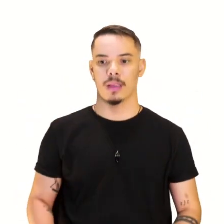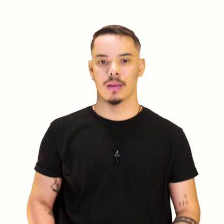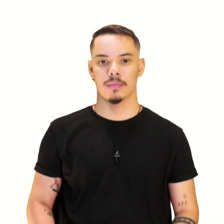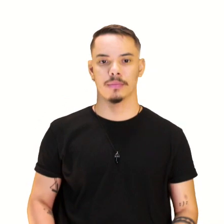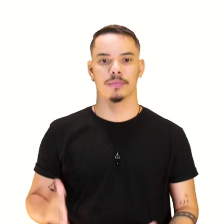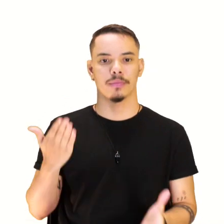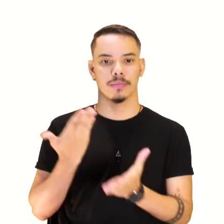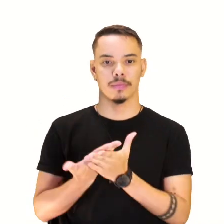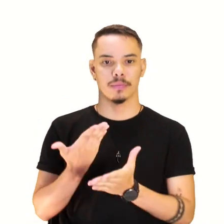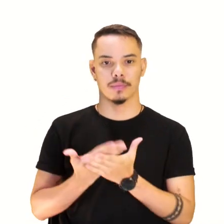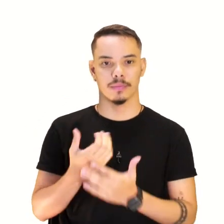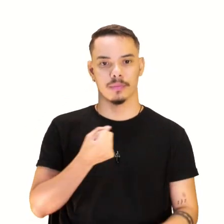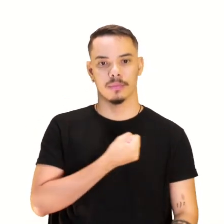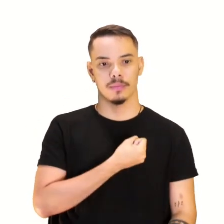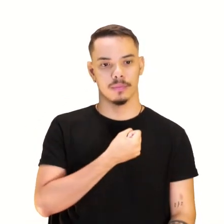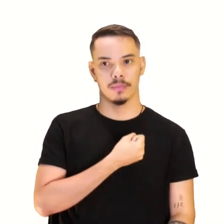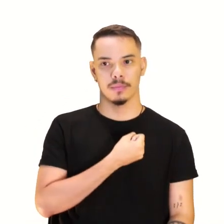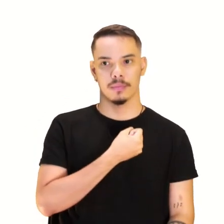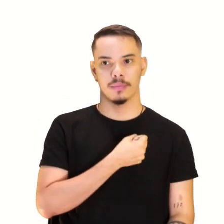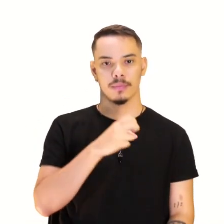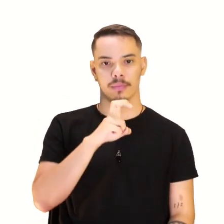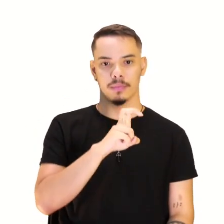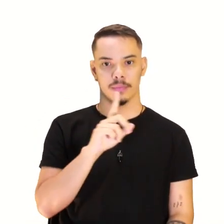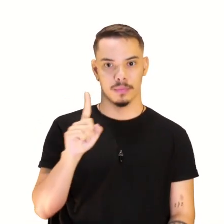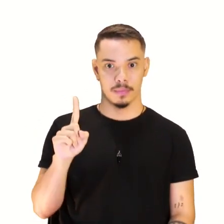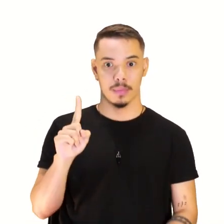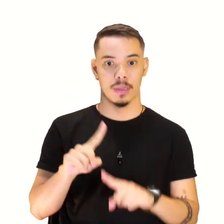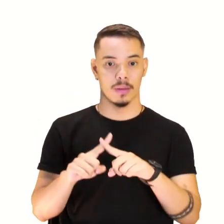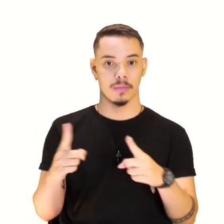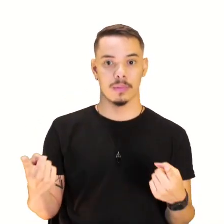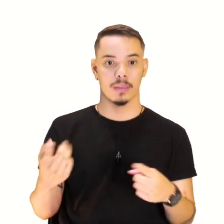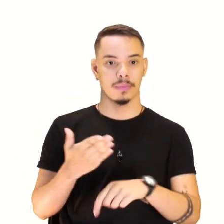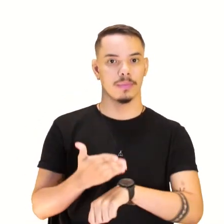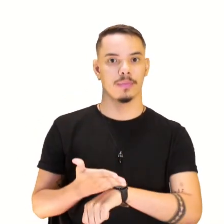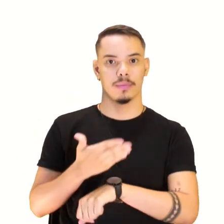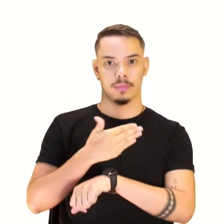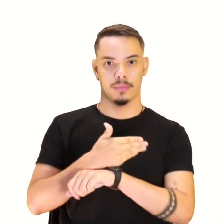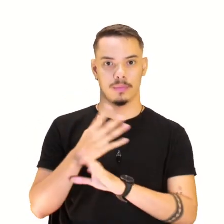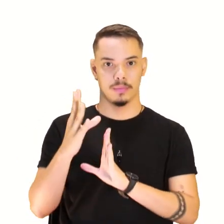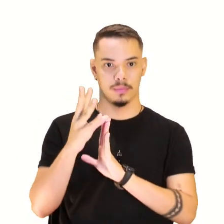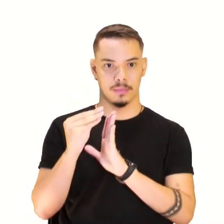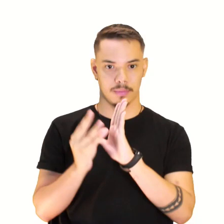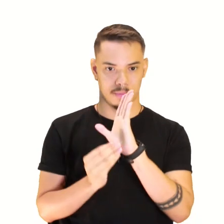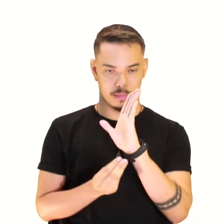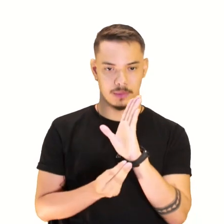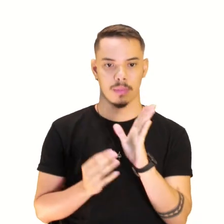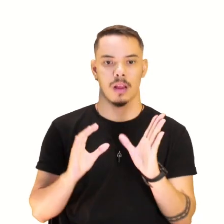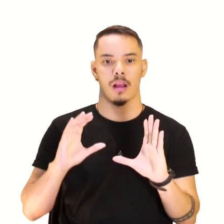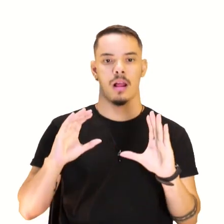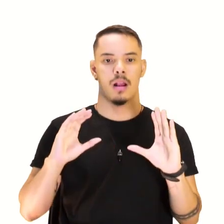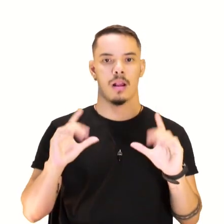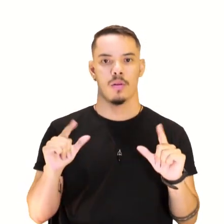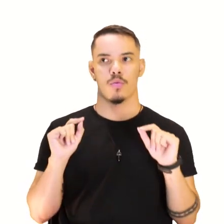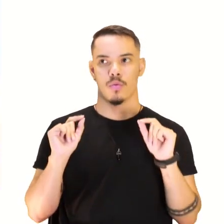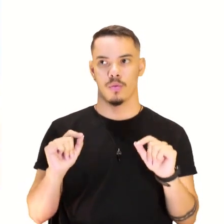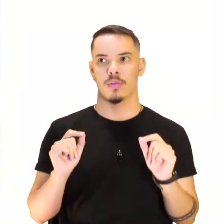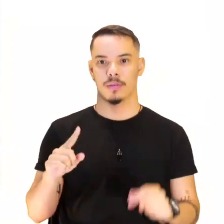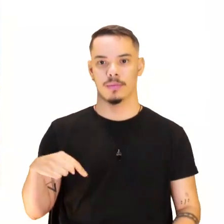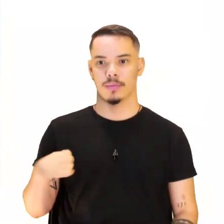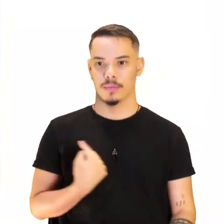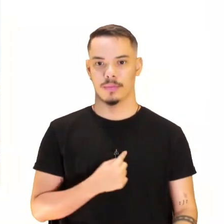aula 51 a gente vem que vem. Mas antes de continuar com os assuntos, a gente, claro, vai fazer aquele